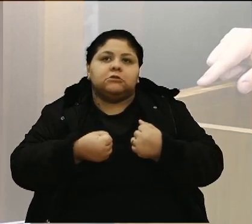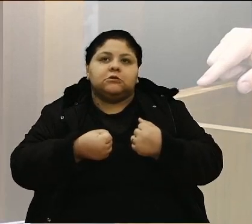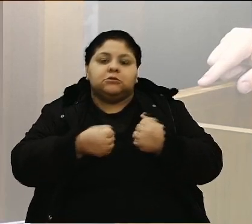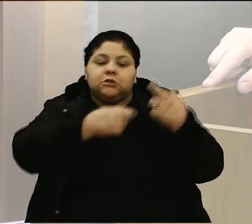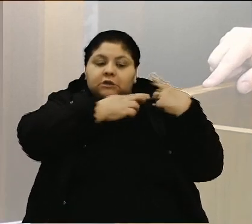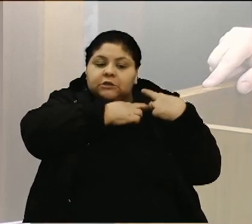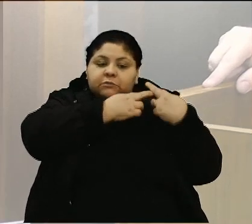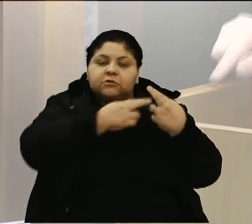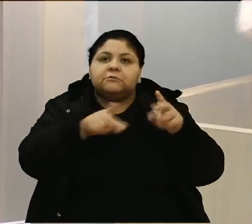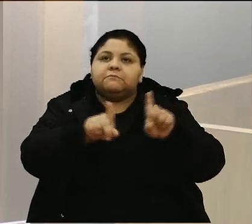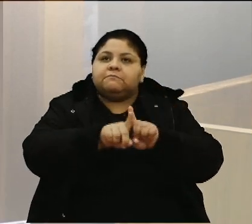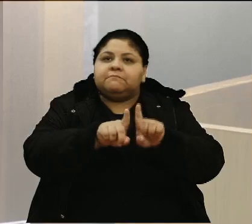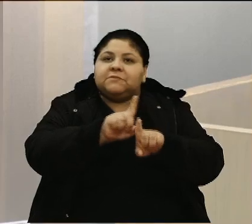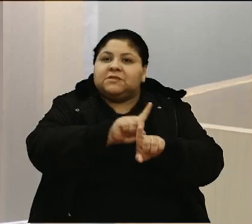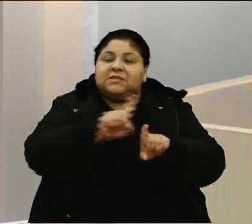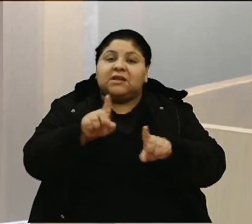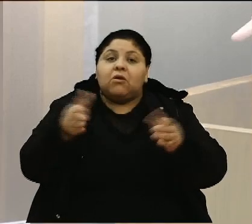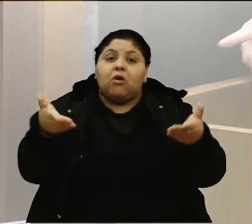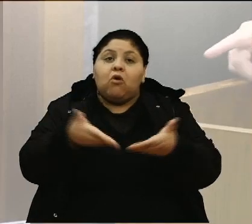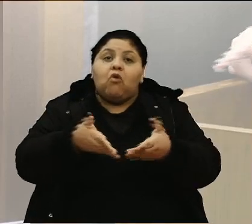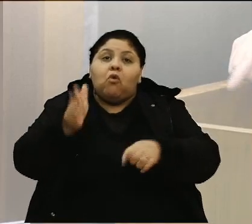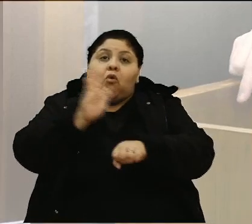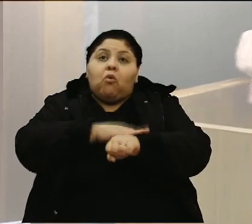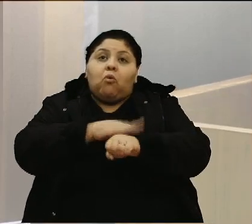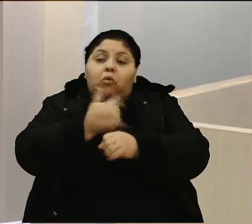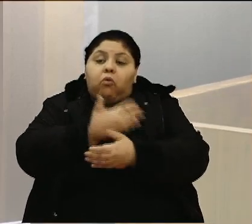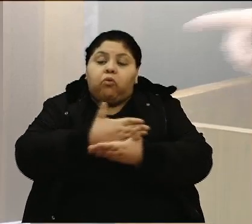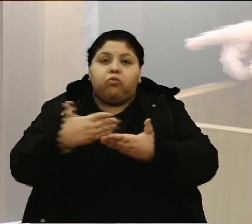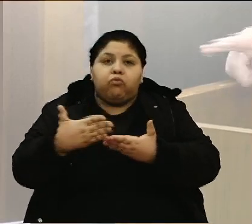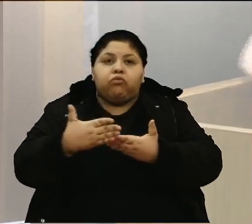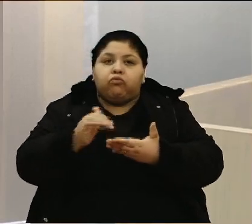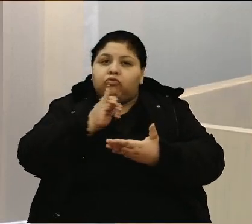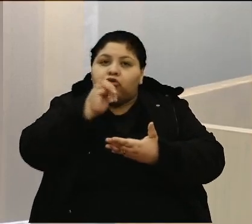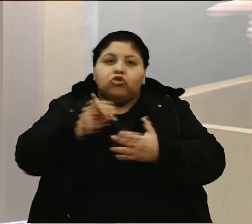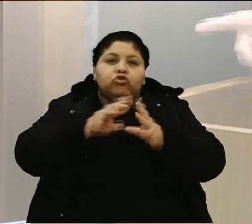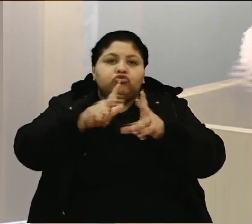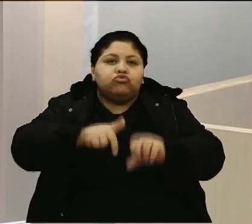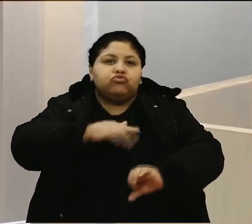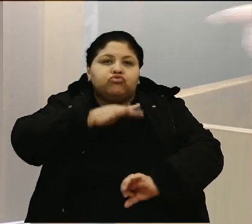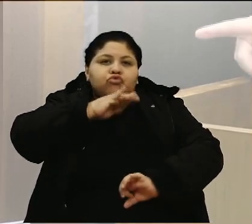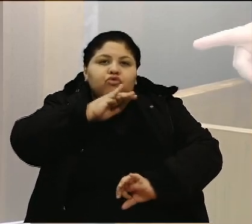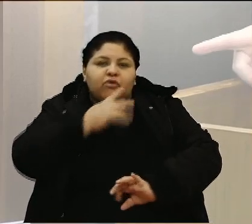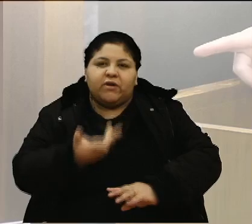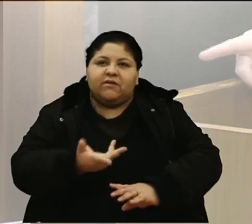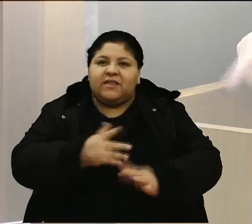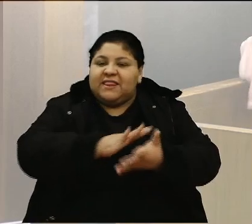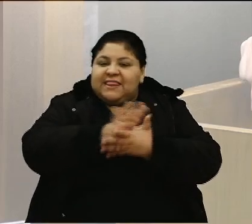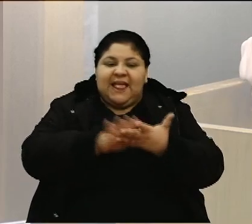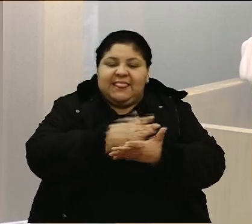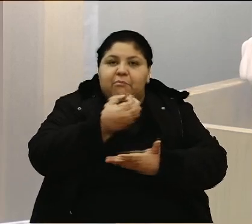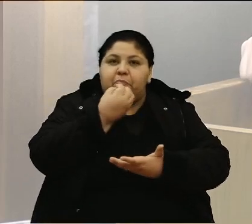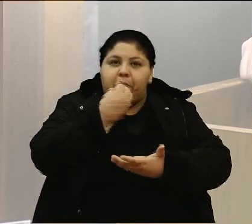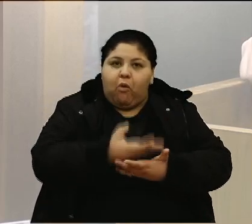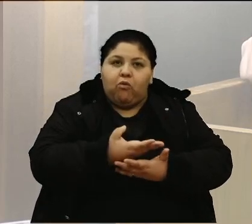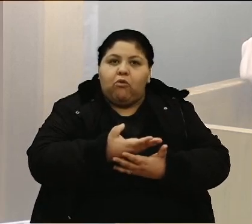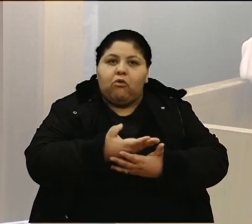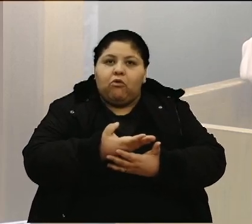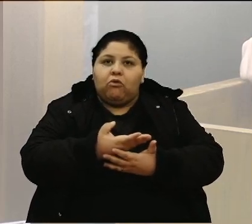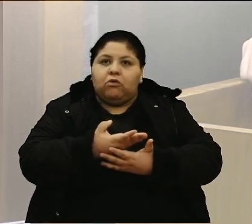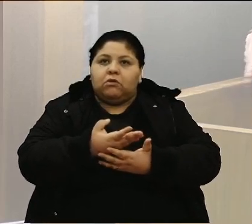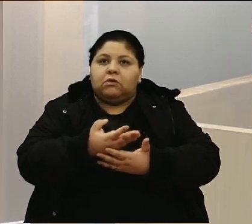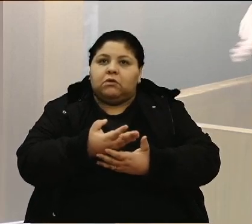responsável. E não agora, nesse momento, começar a se atirar e dizer que tudo é ruim, tudo é uma porcaria, nada funciona e tudo é